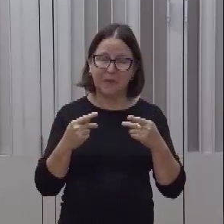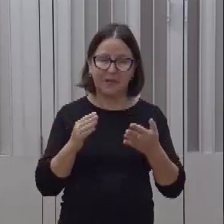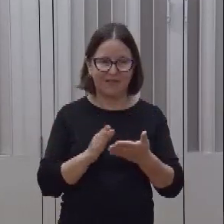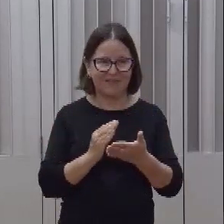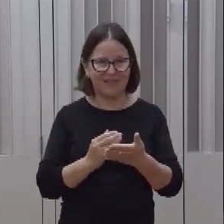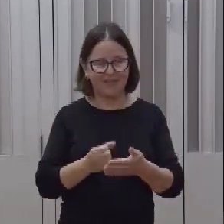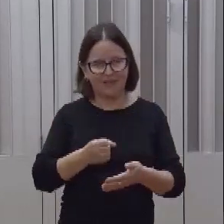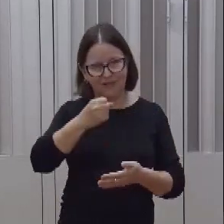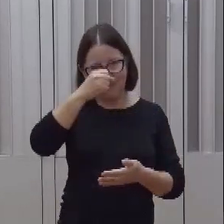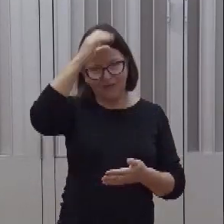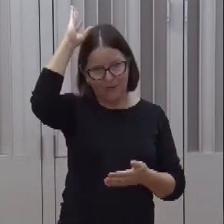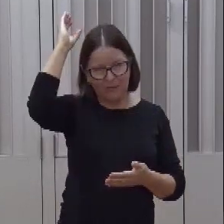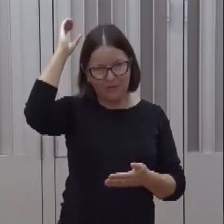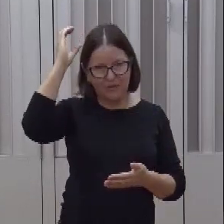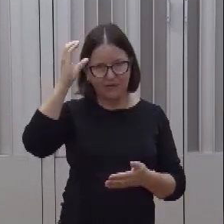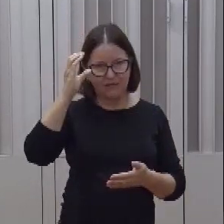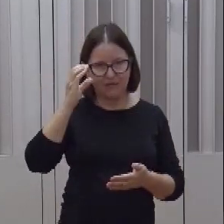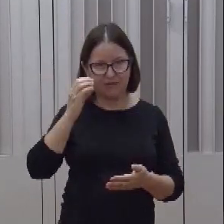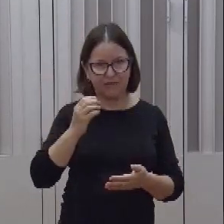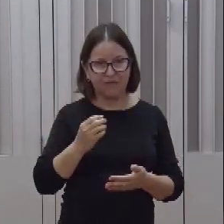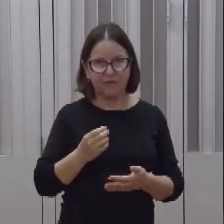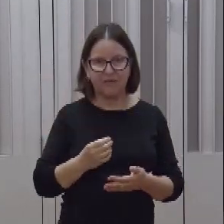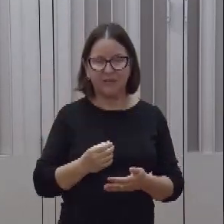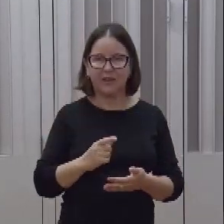tem 16 capítulos.